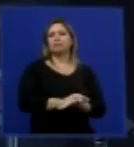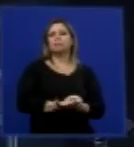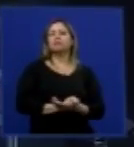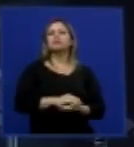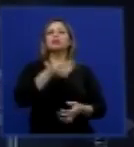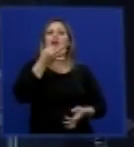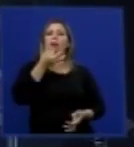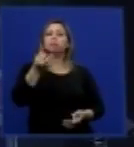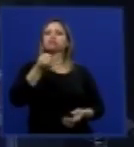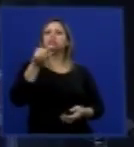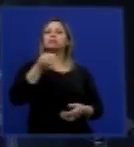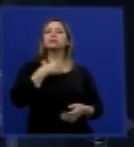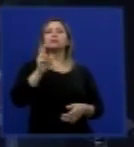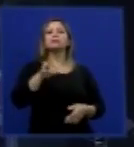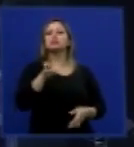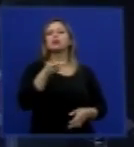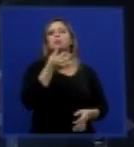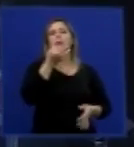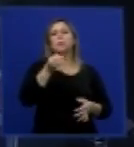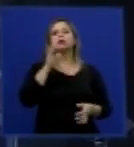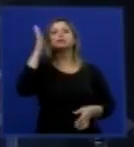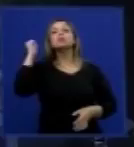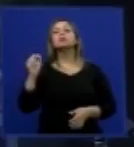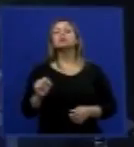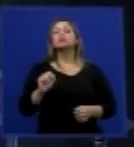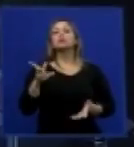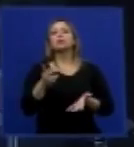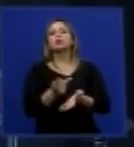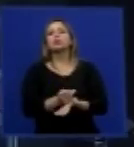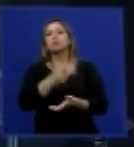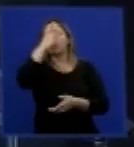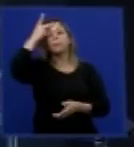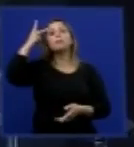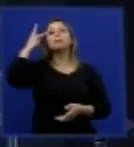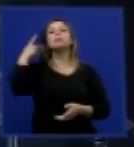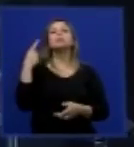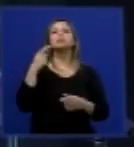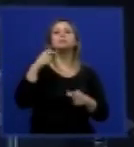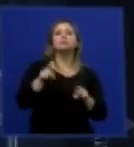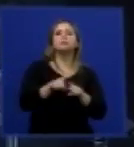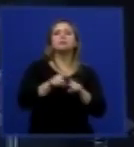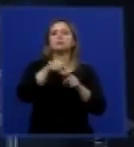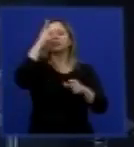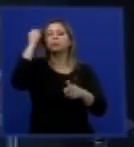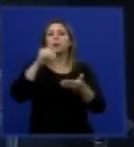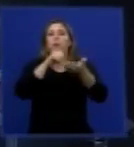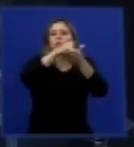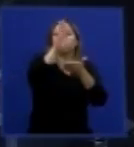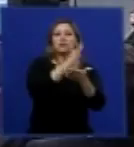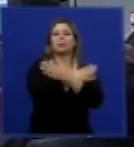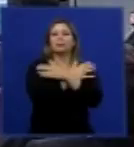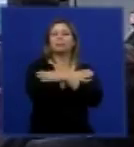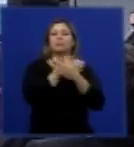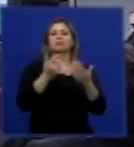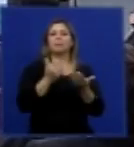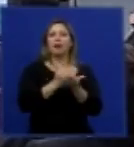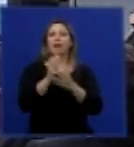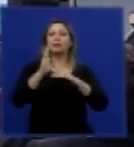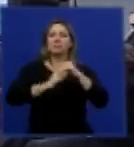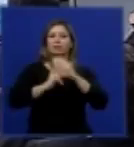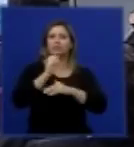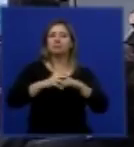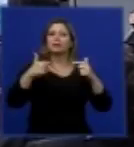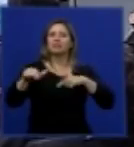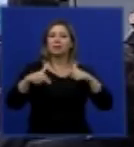realizada análise sobre por exemplo os índices de emissões que devem ou não devem acontecer ou que ou